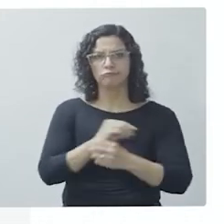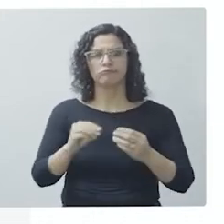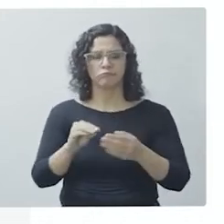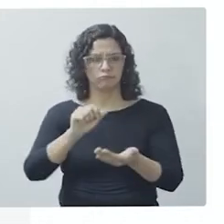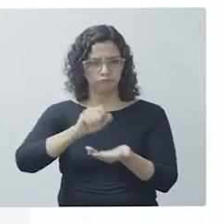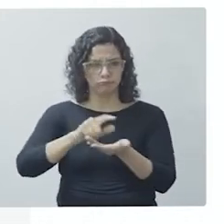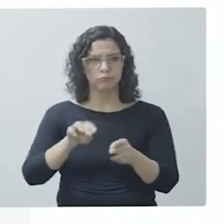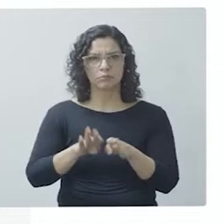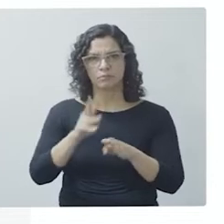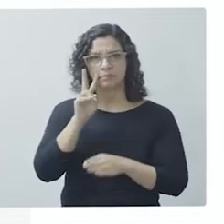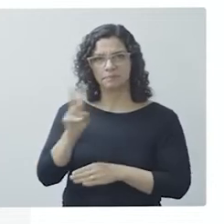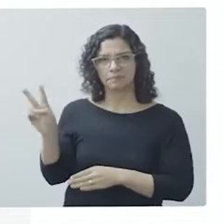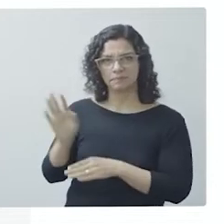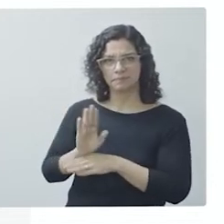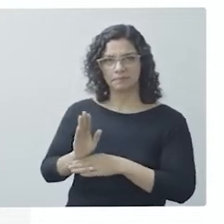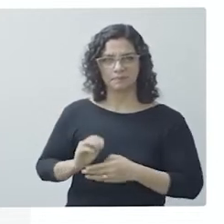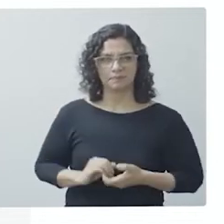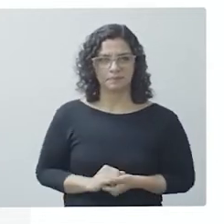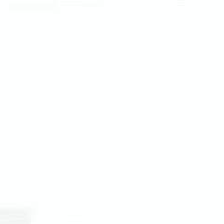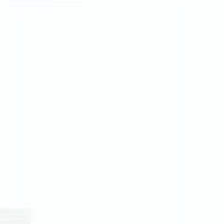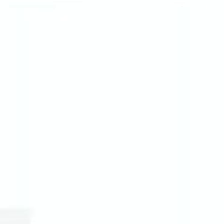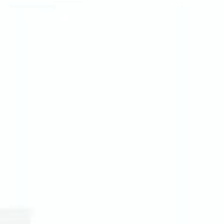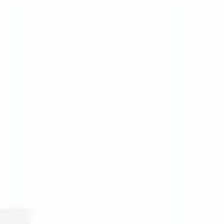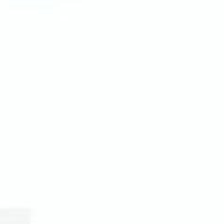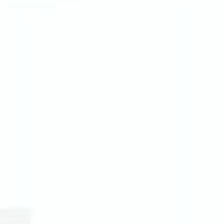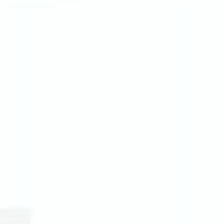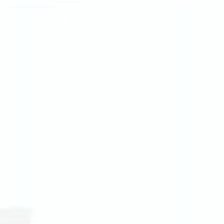Vamos ver o vídeo para relembrar?